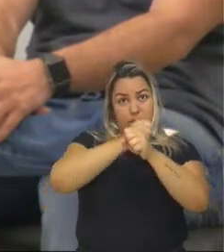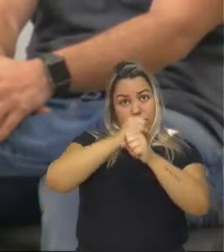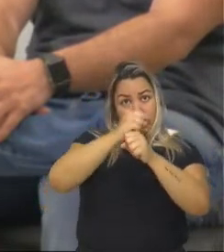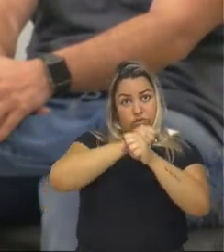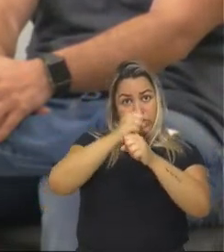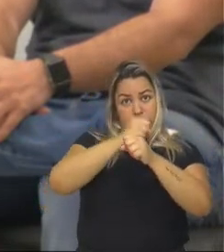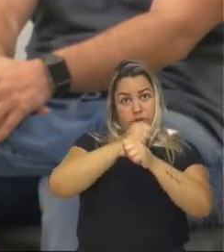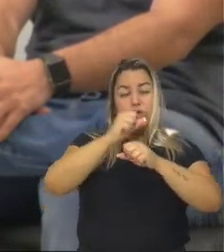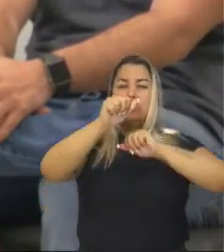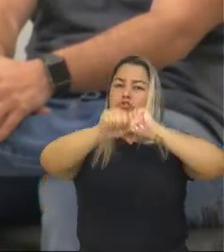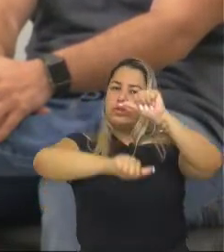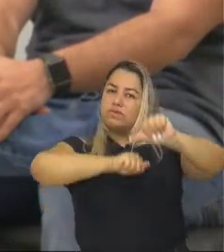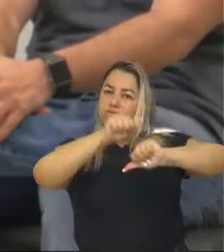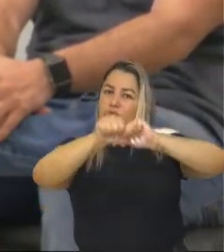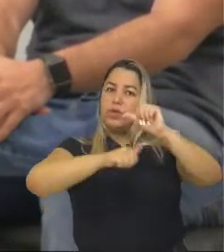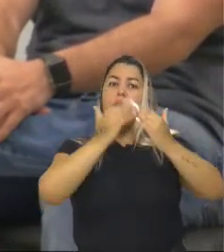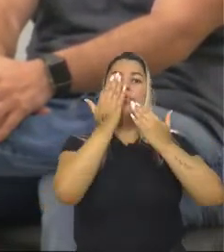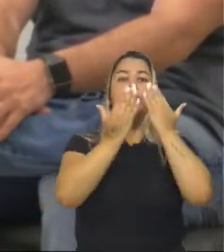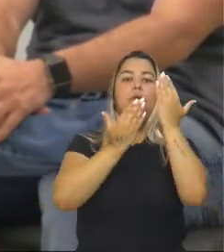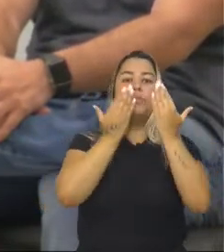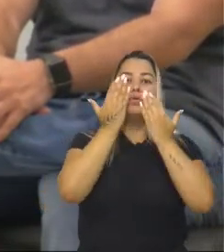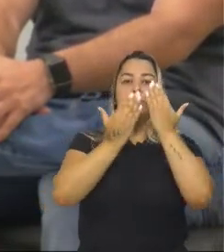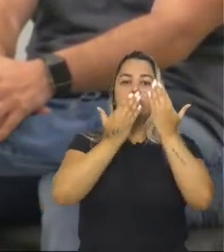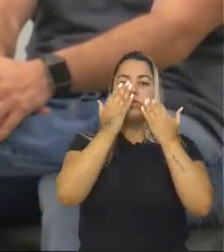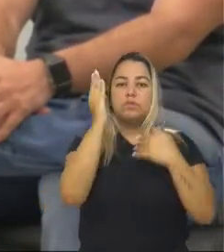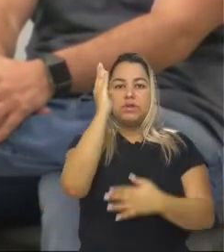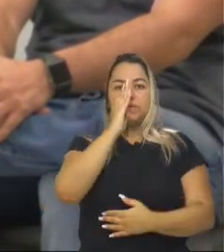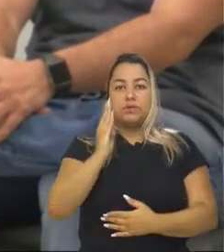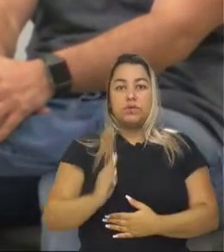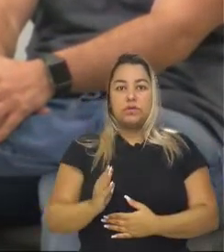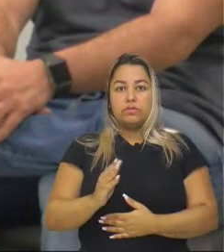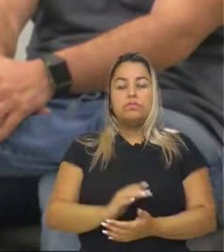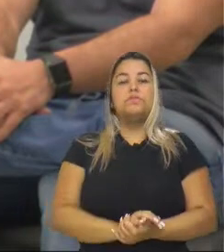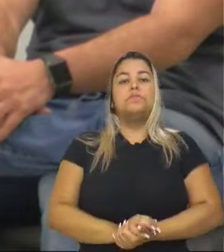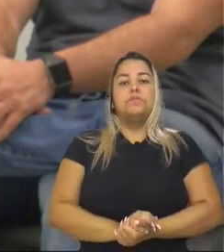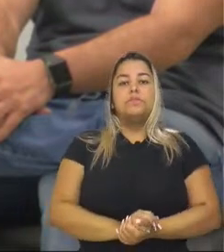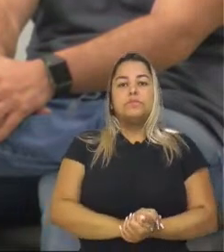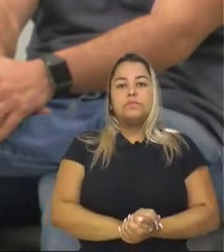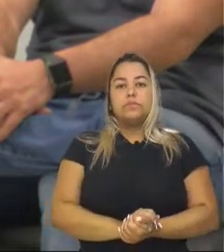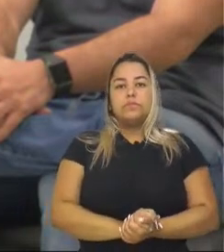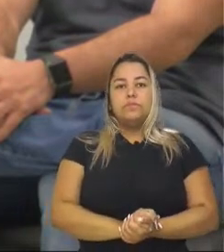de transformações da psicologia brasileira, muitas delas